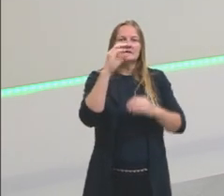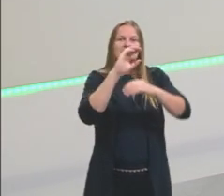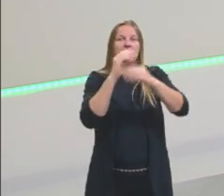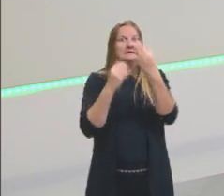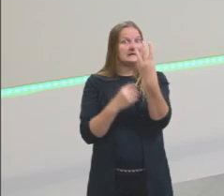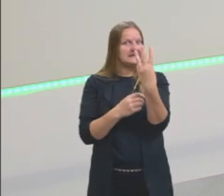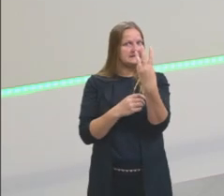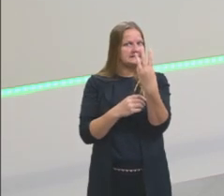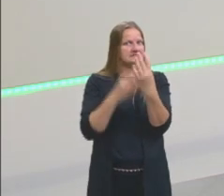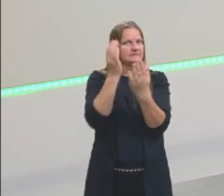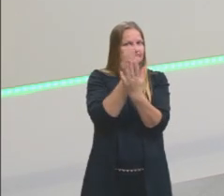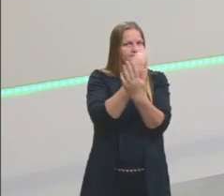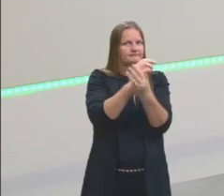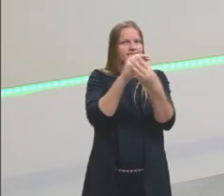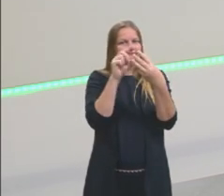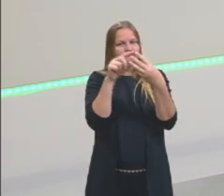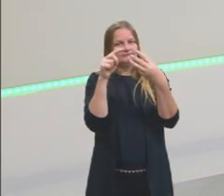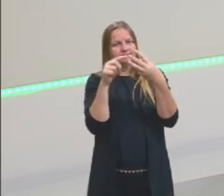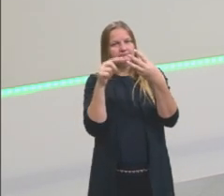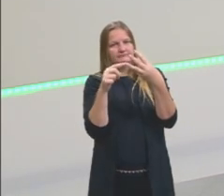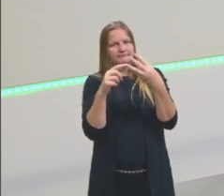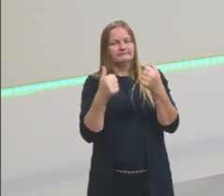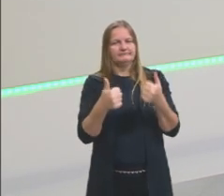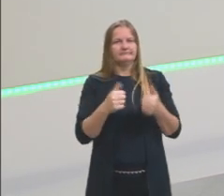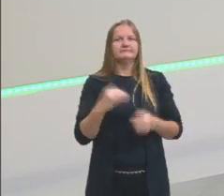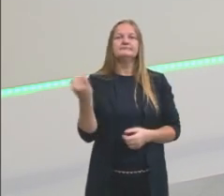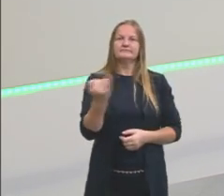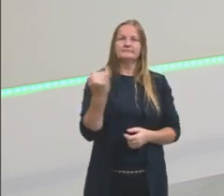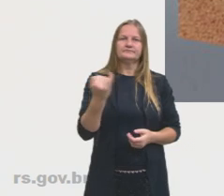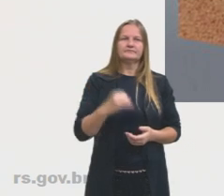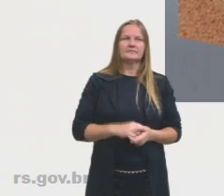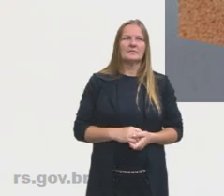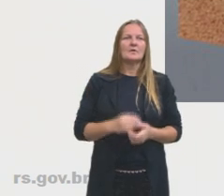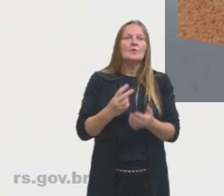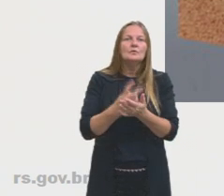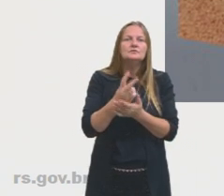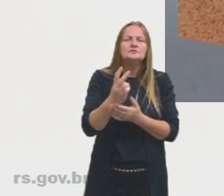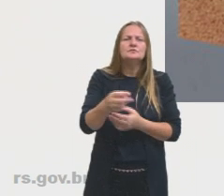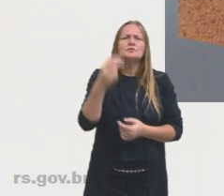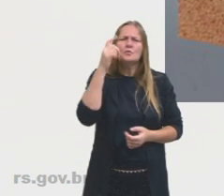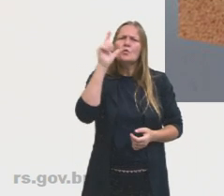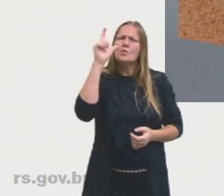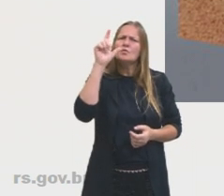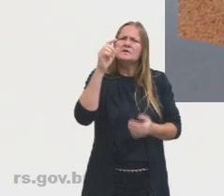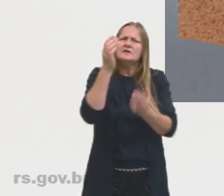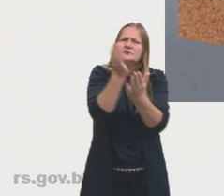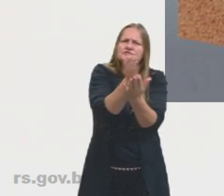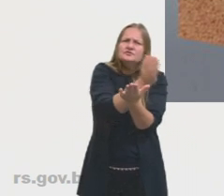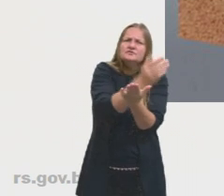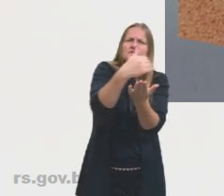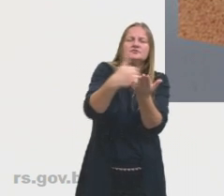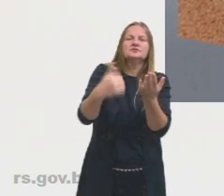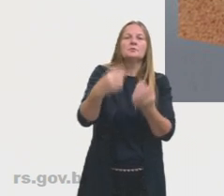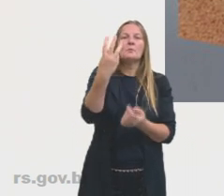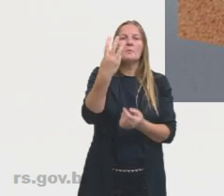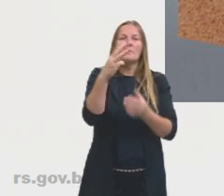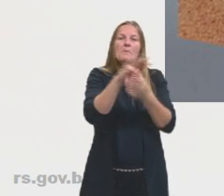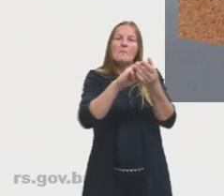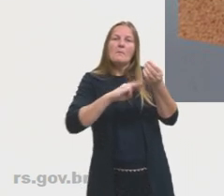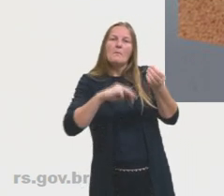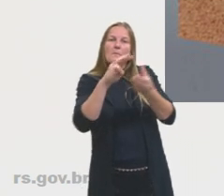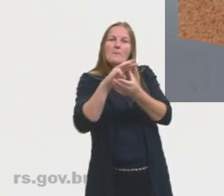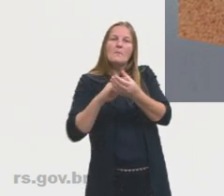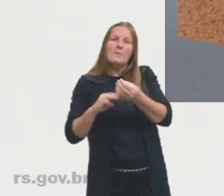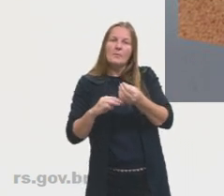é importante se tá dando continuidade então a gente consegue dividir em dois modelos essa